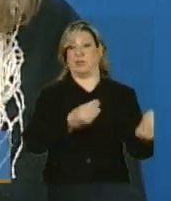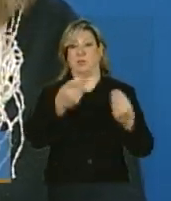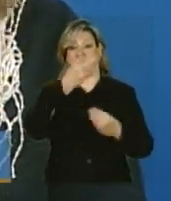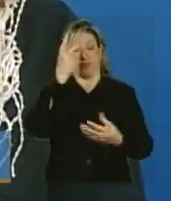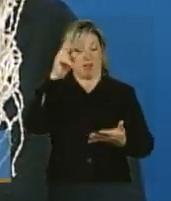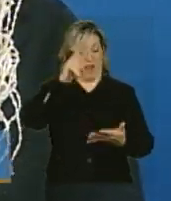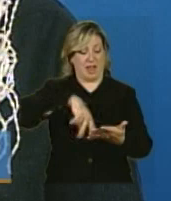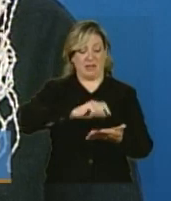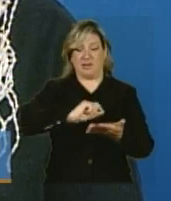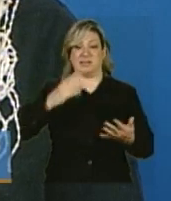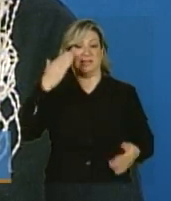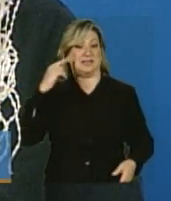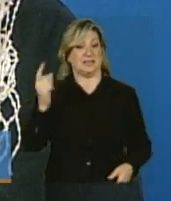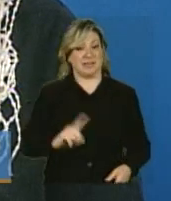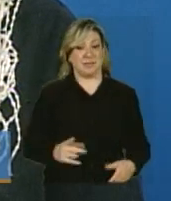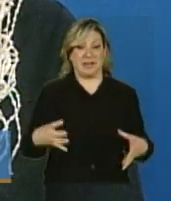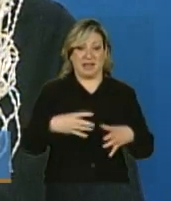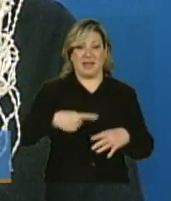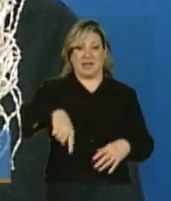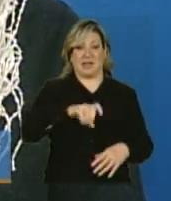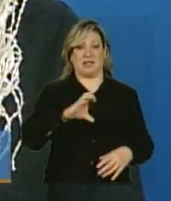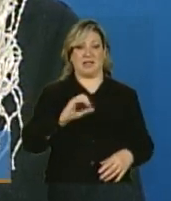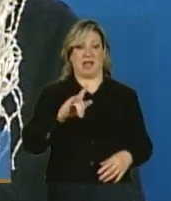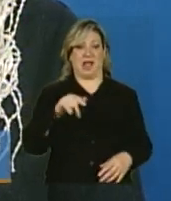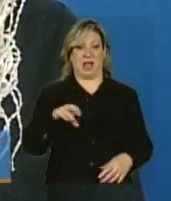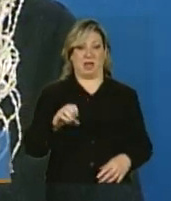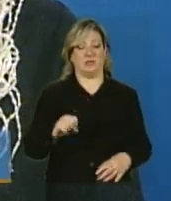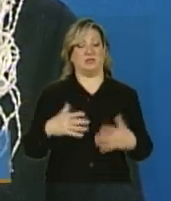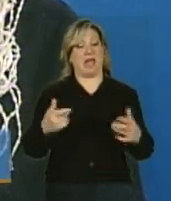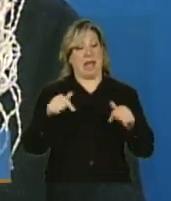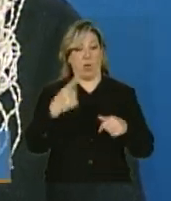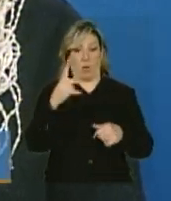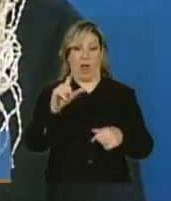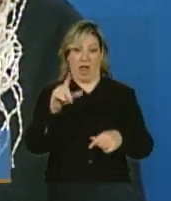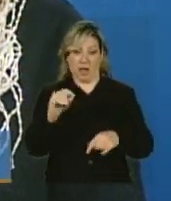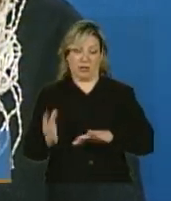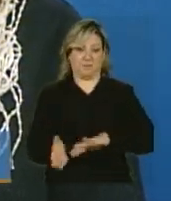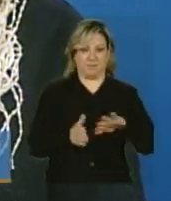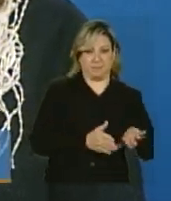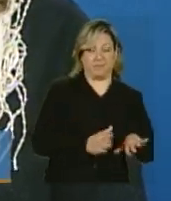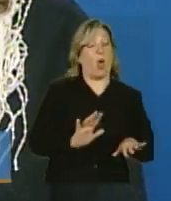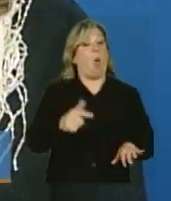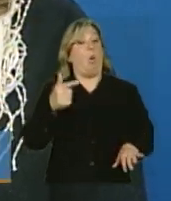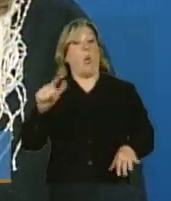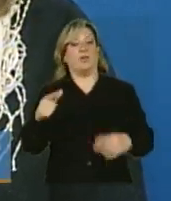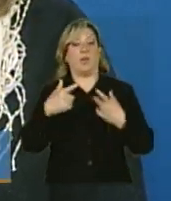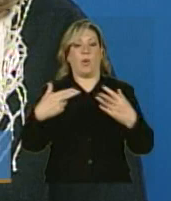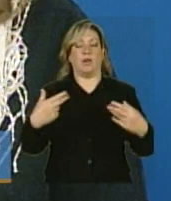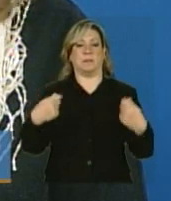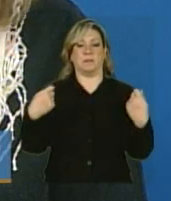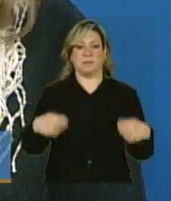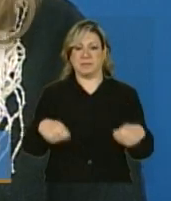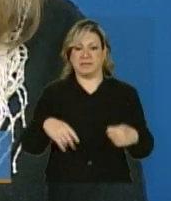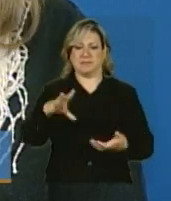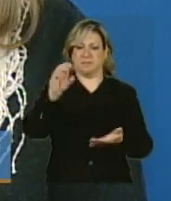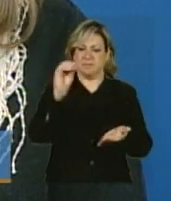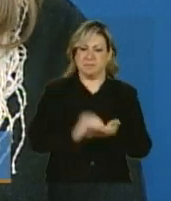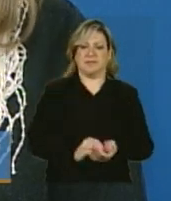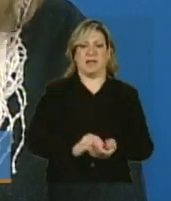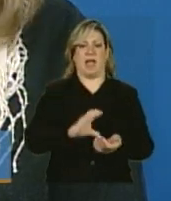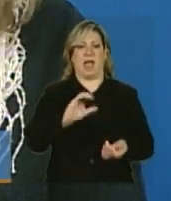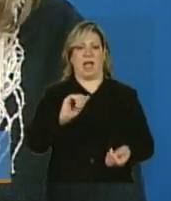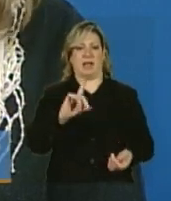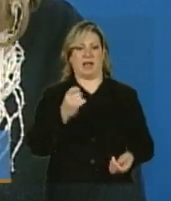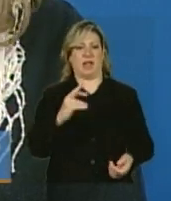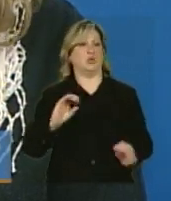analfabetismo dentre esses povos. Esse é um lado. O outro, se você deve cadastrar todos os